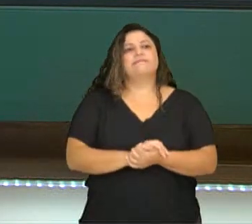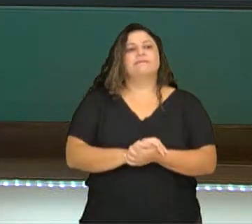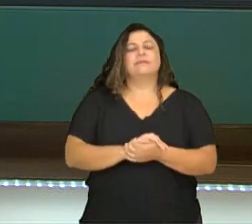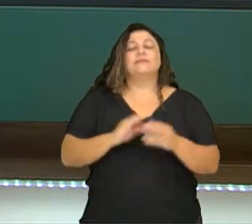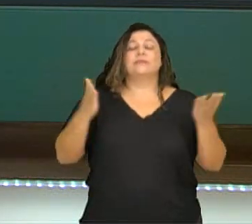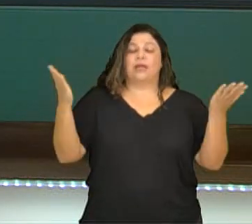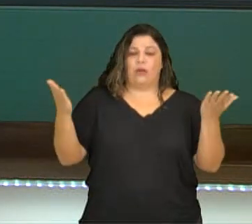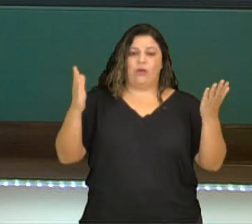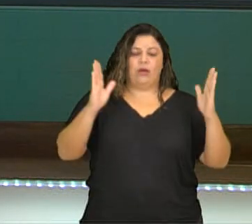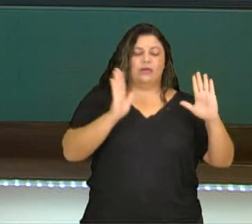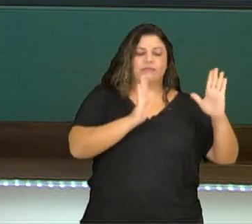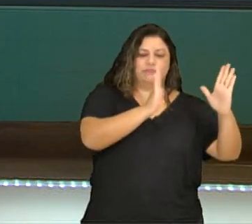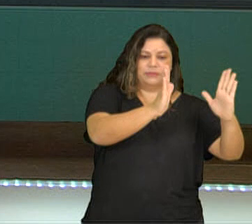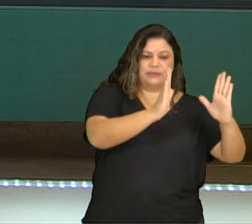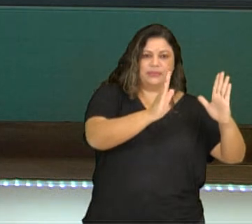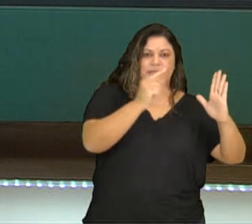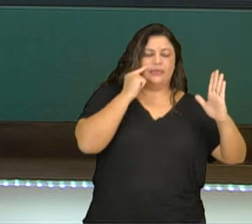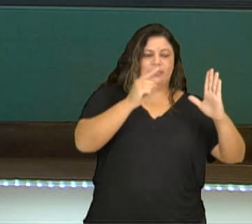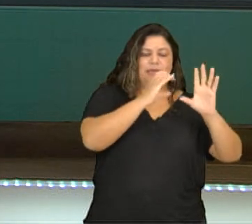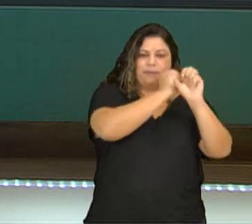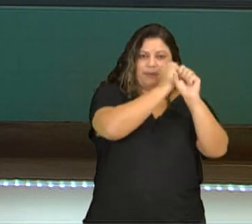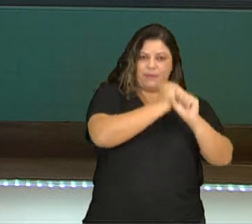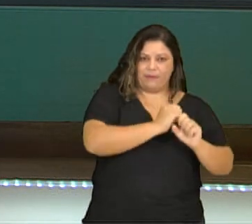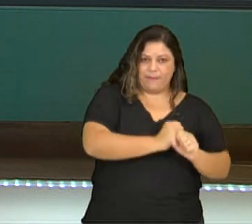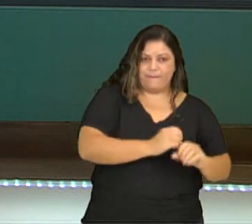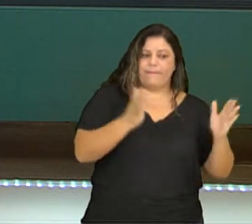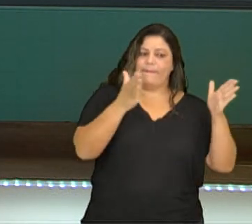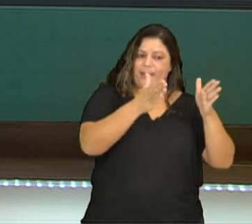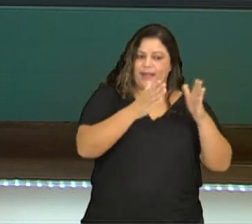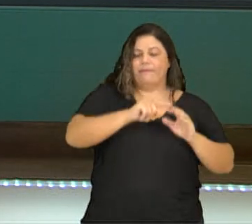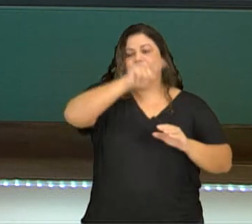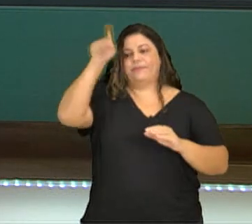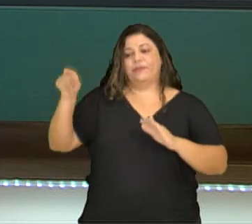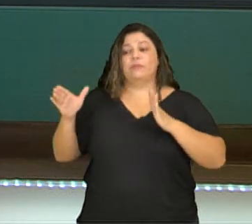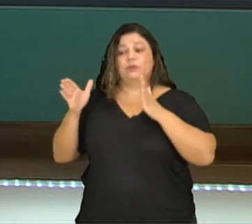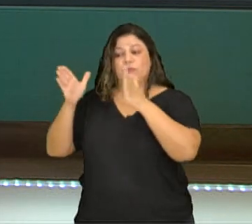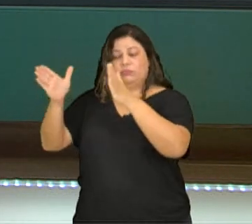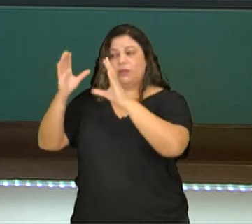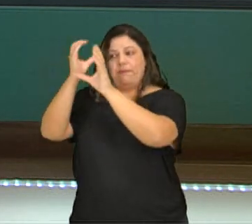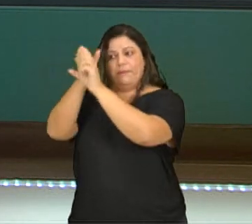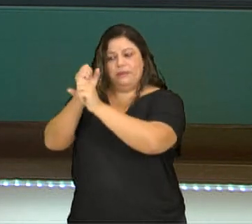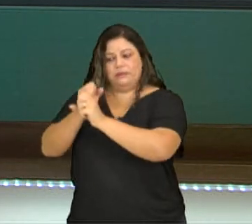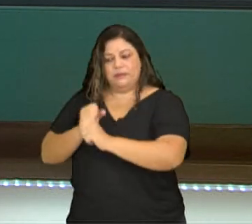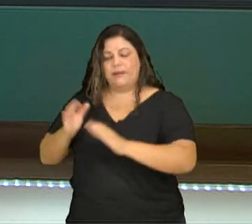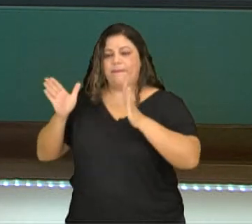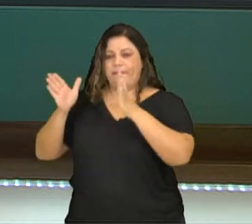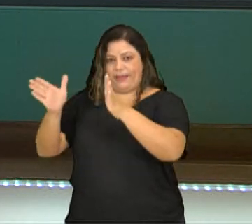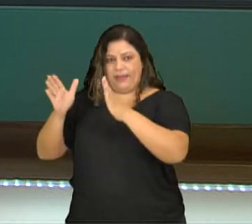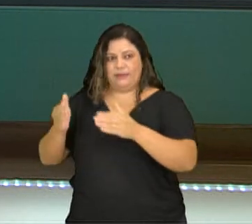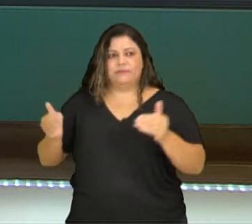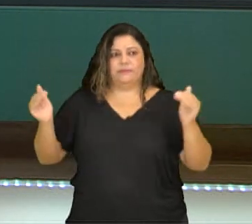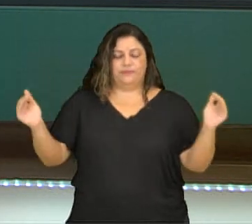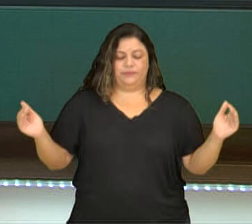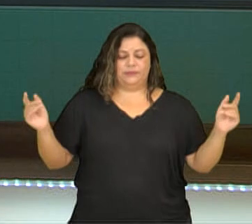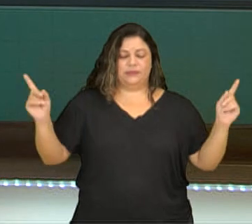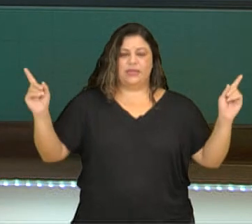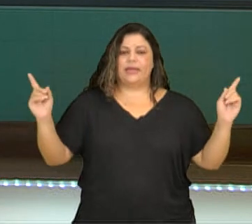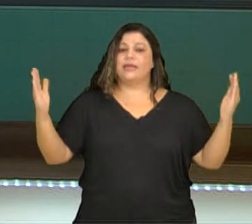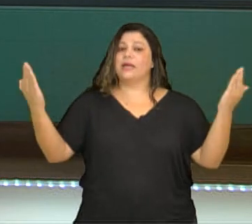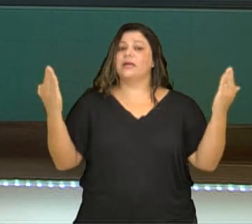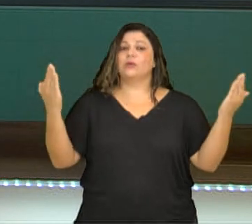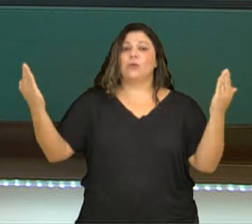que calcular primeiro a pontuação de cada dupla para depois responder essa pergunta, ó. A dupla